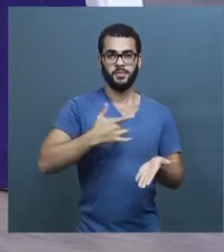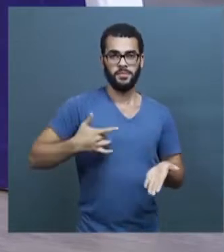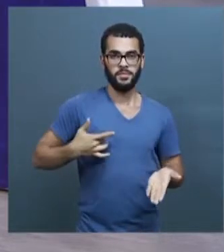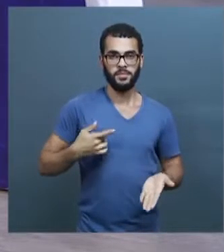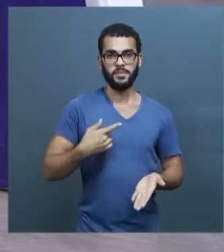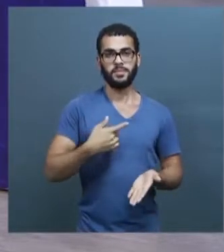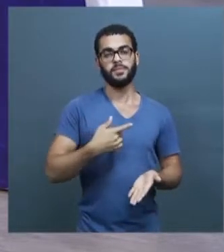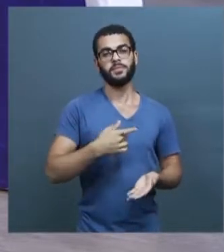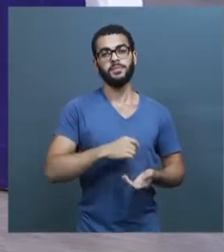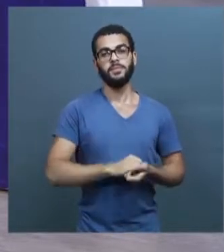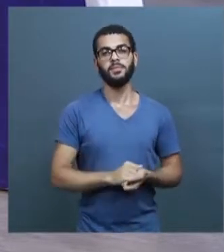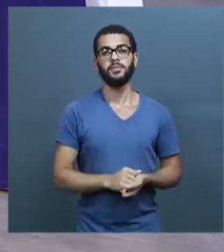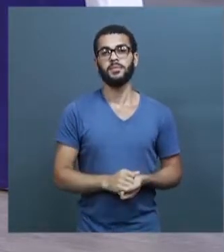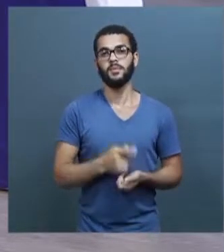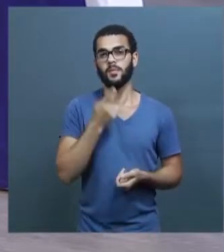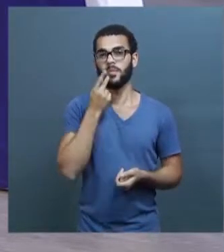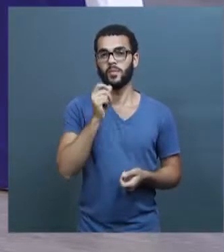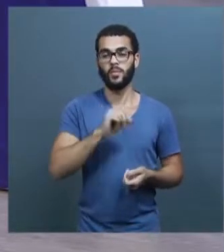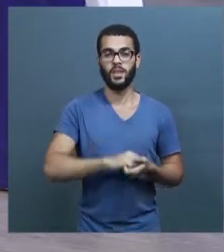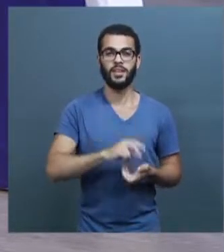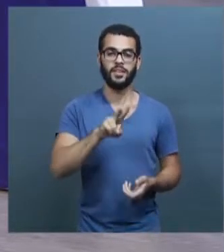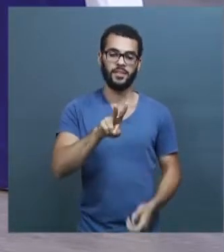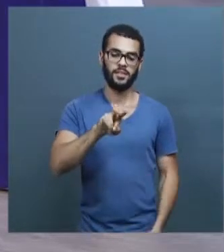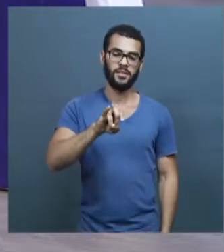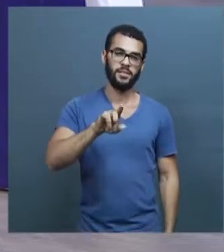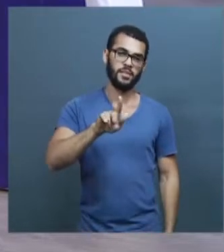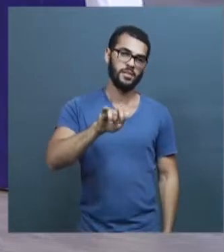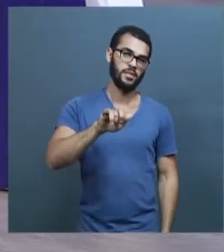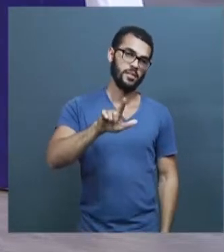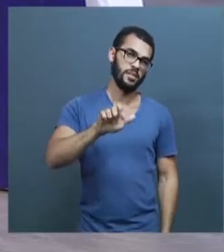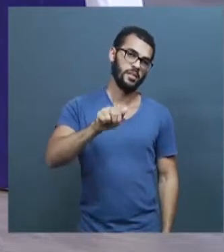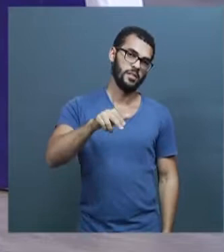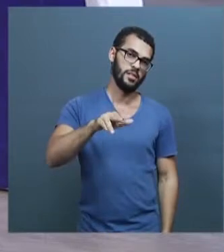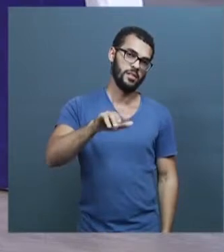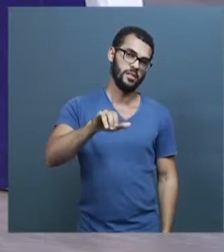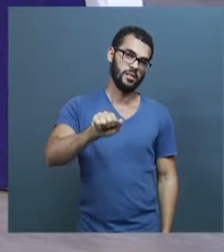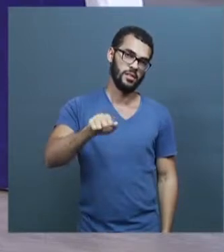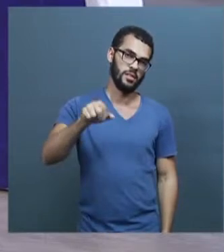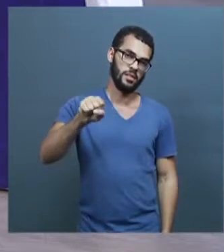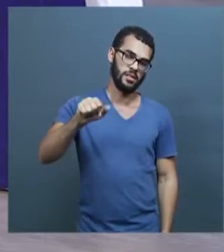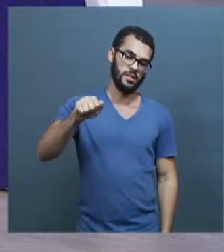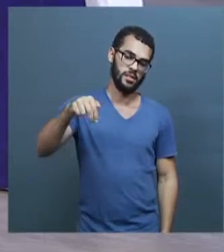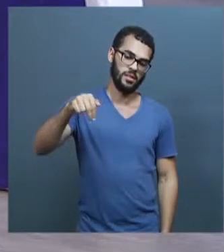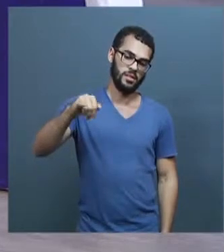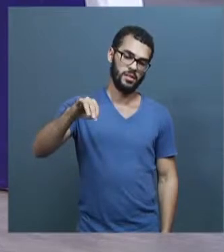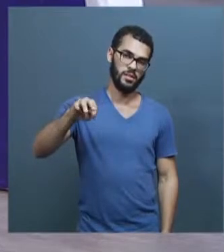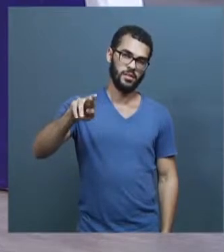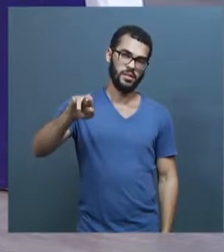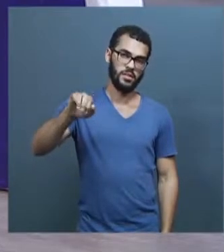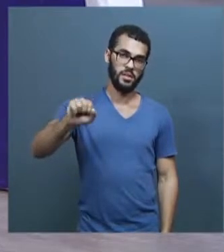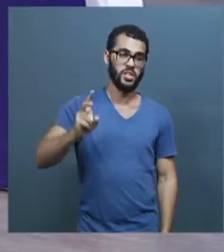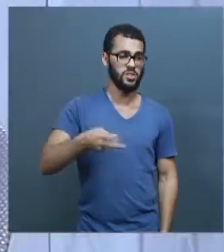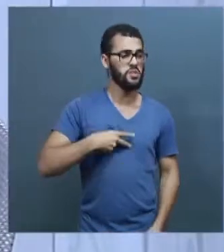informa que a Vigilância Sanitária já realiza inspeções nas escolas